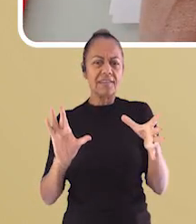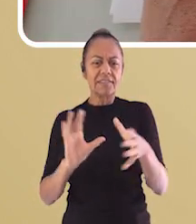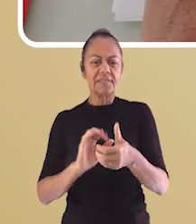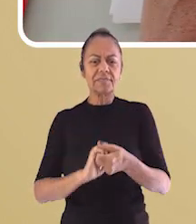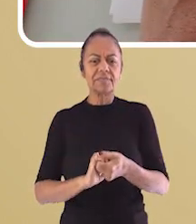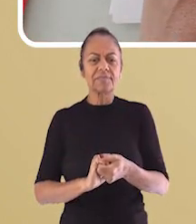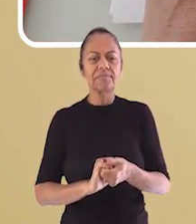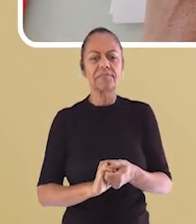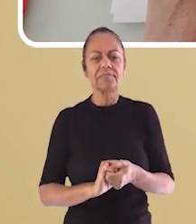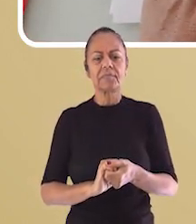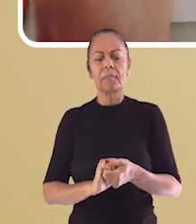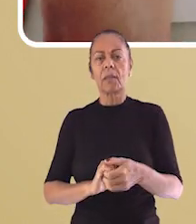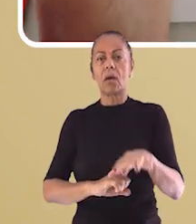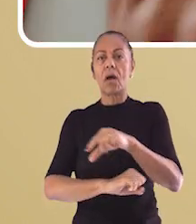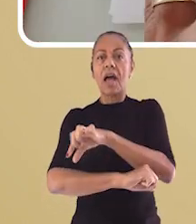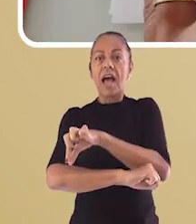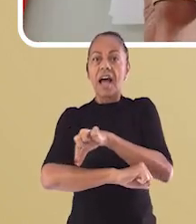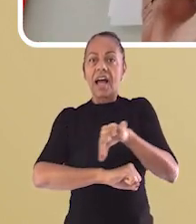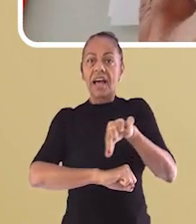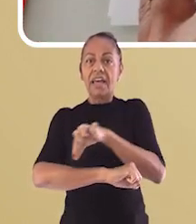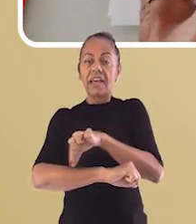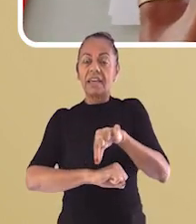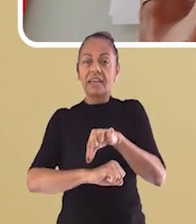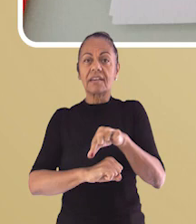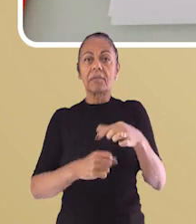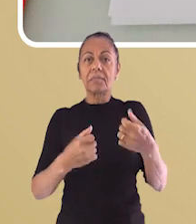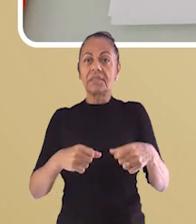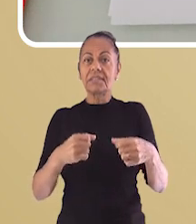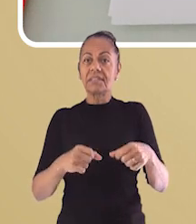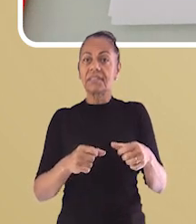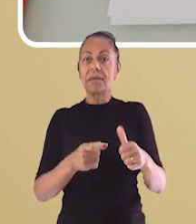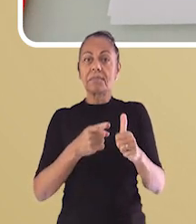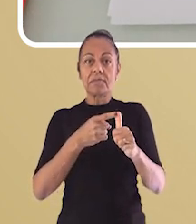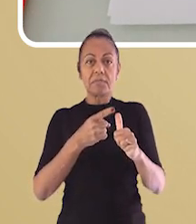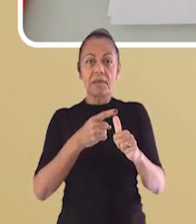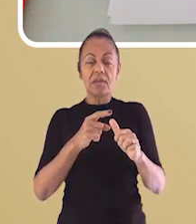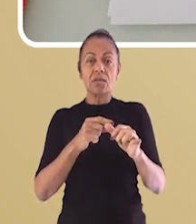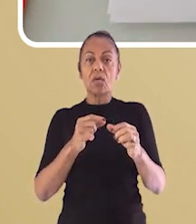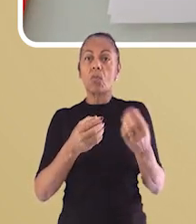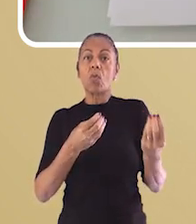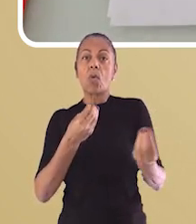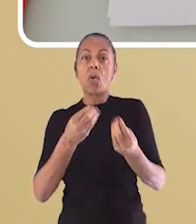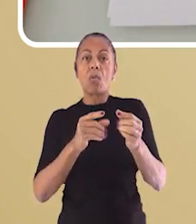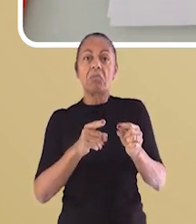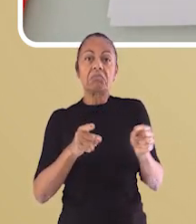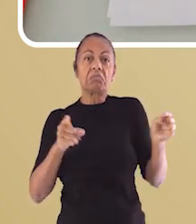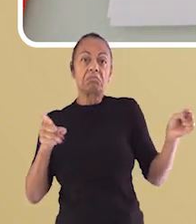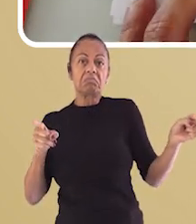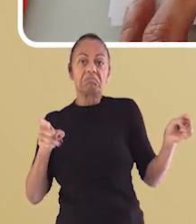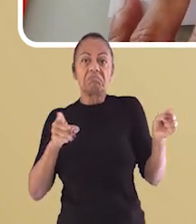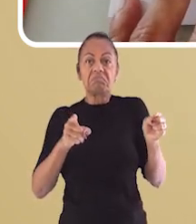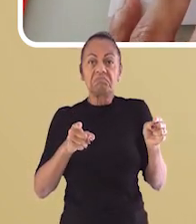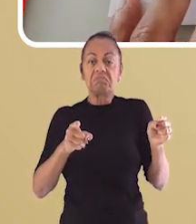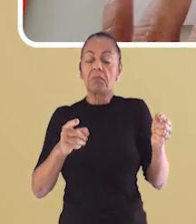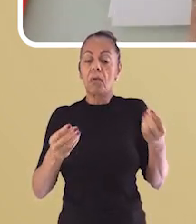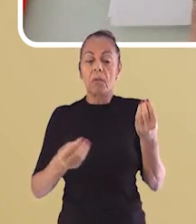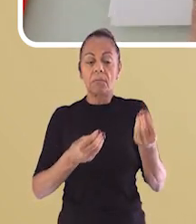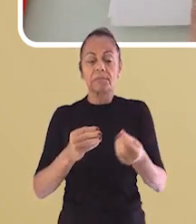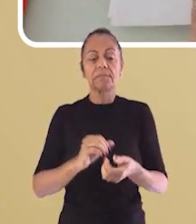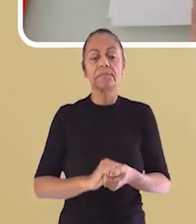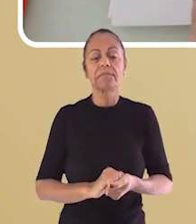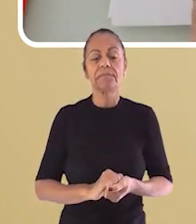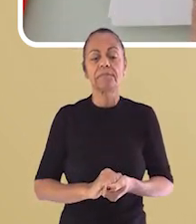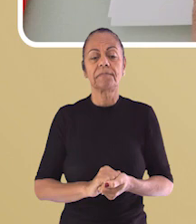Bom, eu comecei aí medindo na régua o tamanho que eu vou querer desenhar essas minhas formas. Então, como eu já tinha